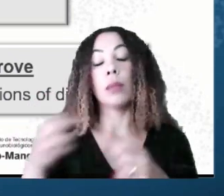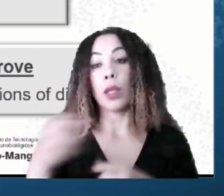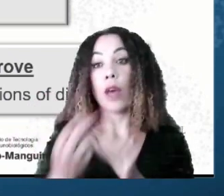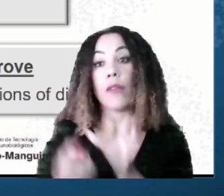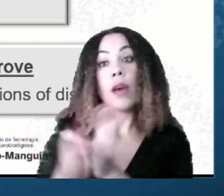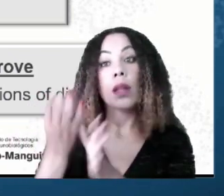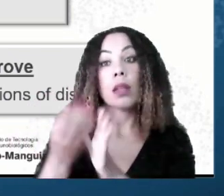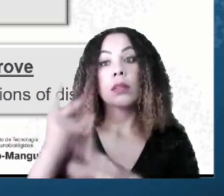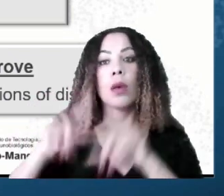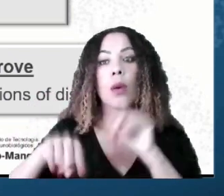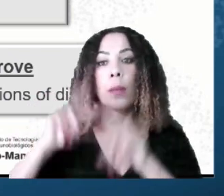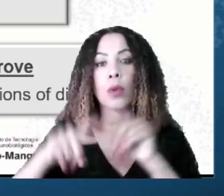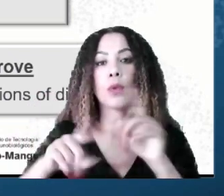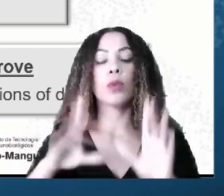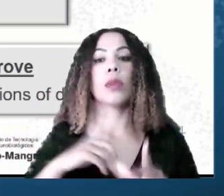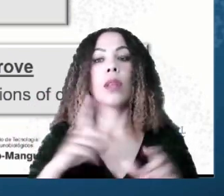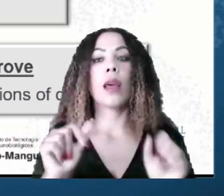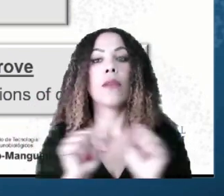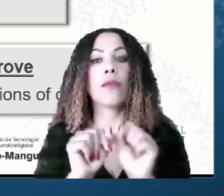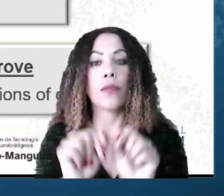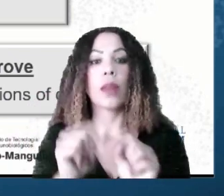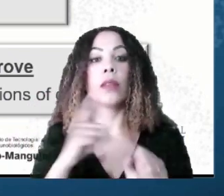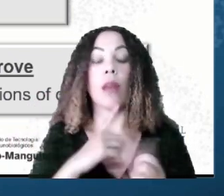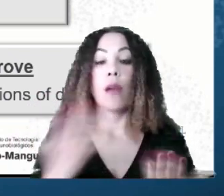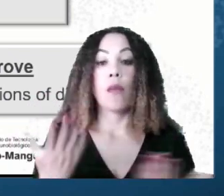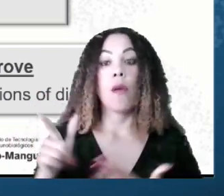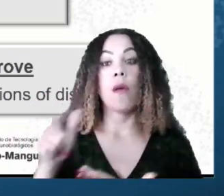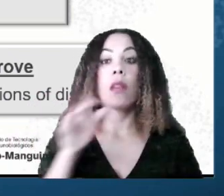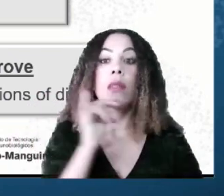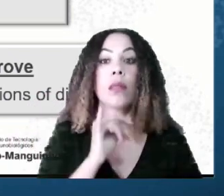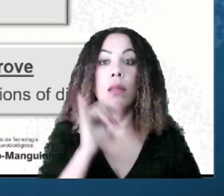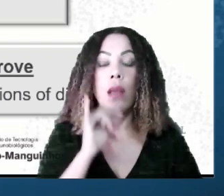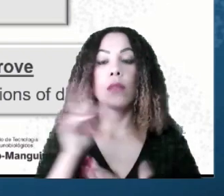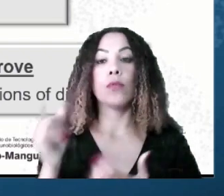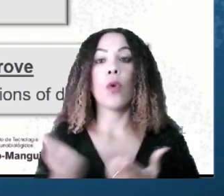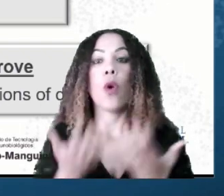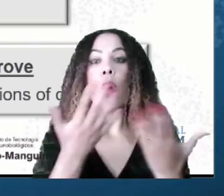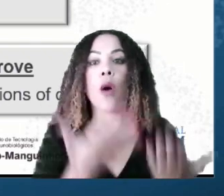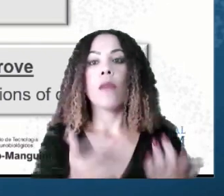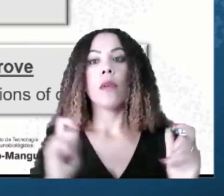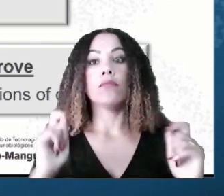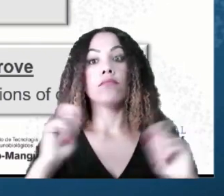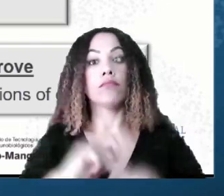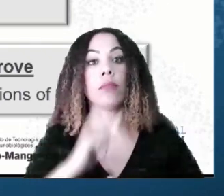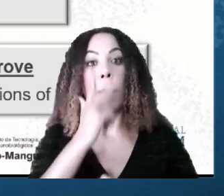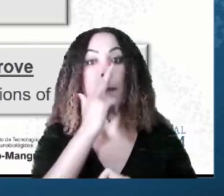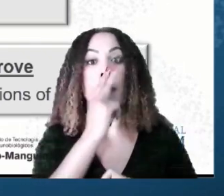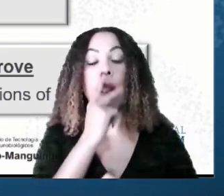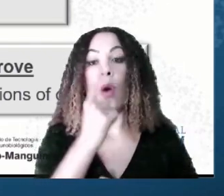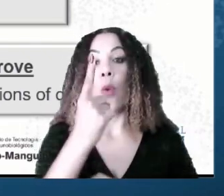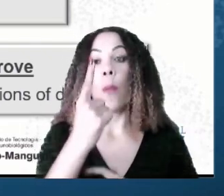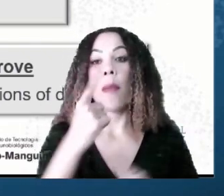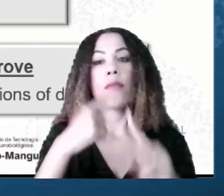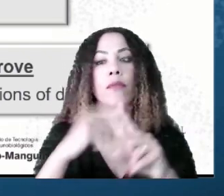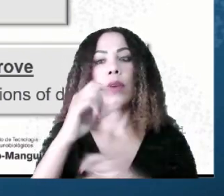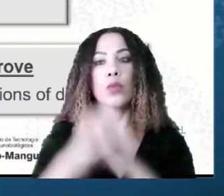sendo feitos e estão em testes, e eles oferecem o potencial de, uma vez ao